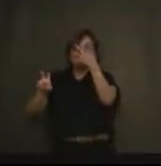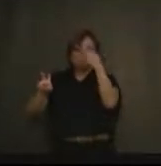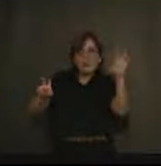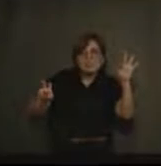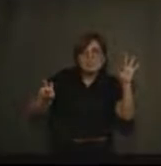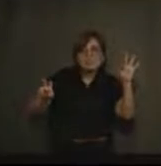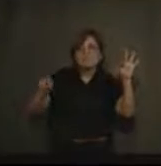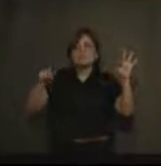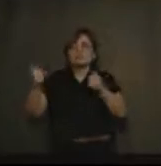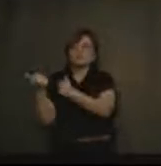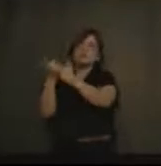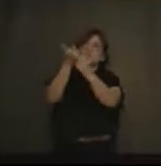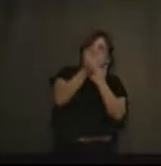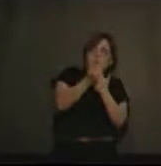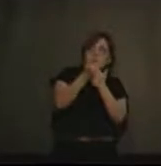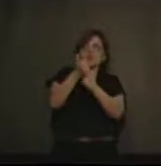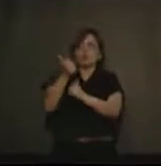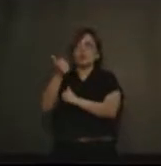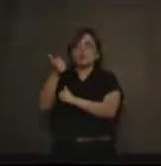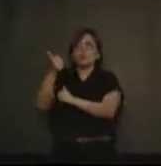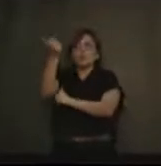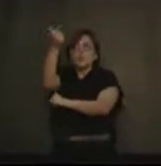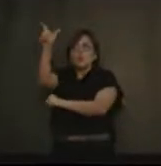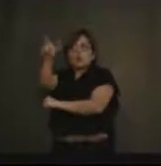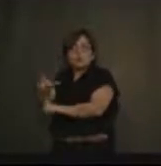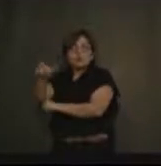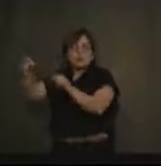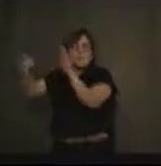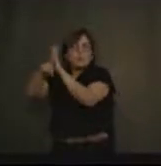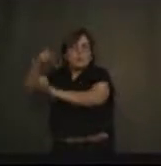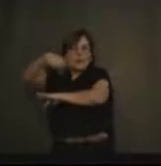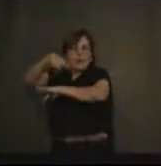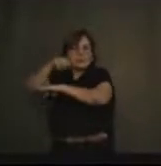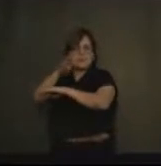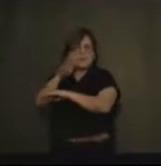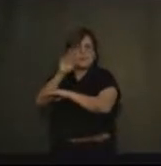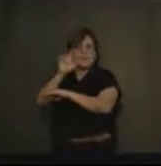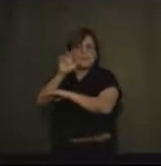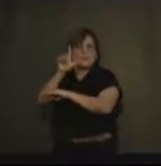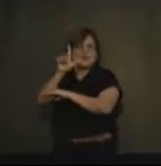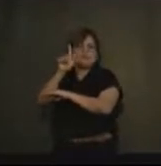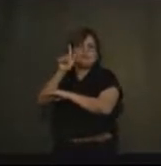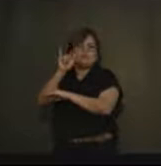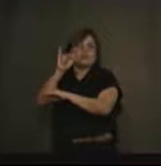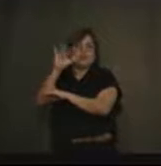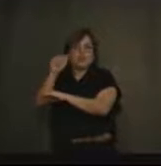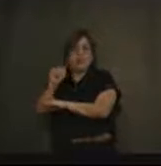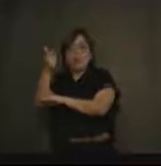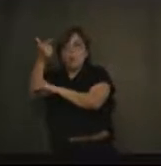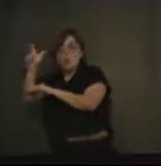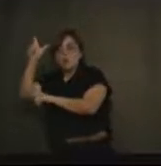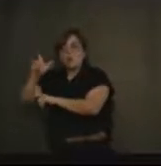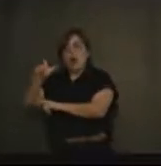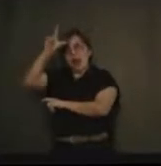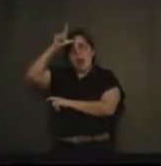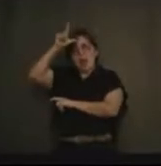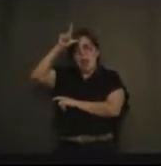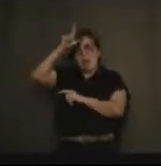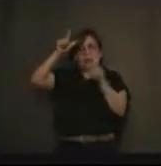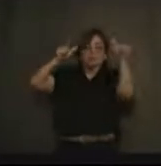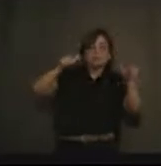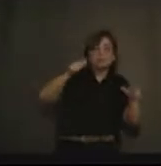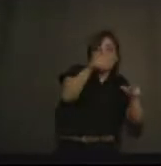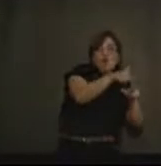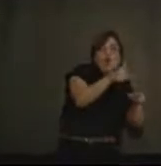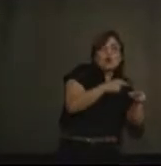eventualmente substituído por um belga, um alemão que poderia ser substituído por um austríaco, um inglês ou um americano,